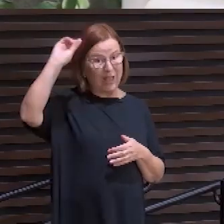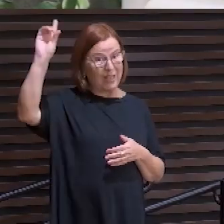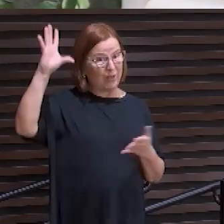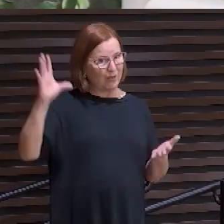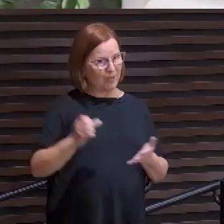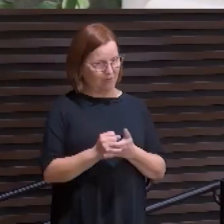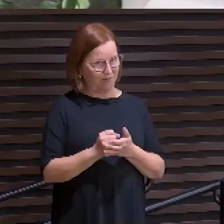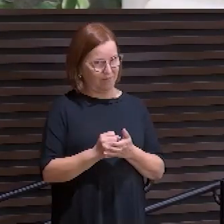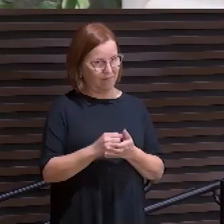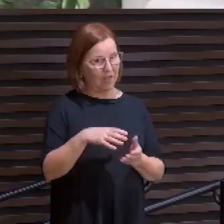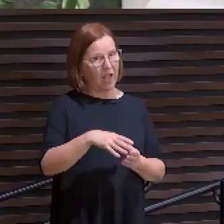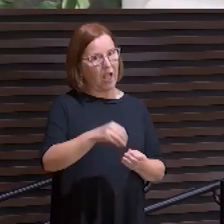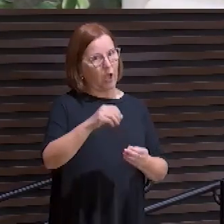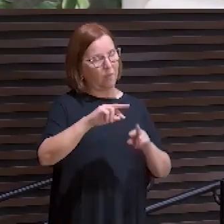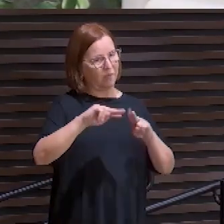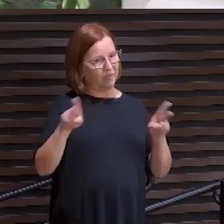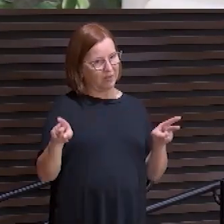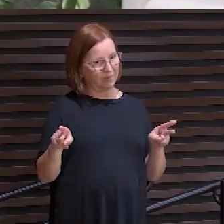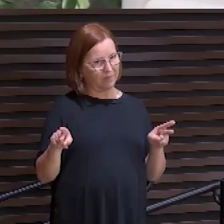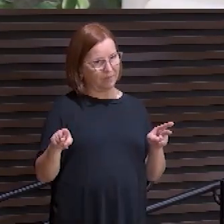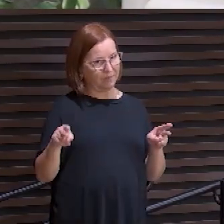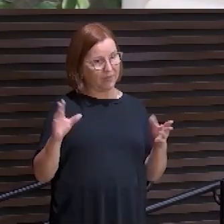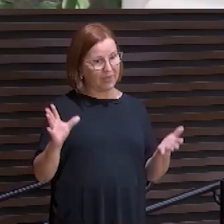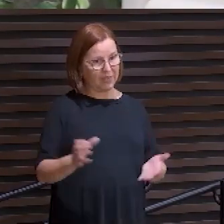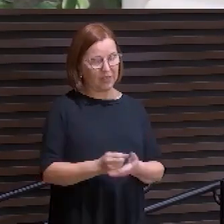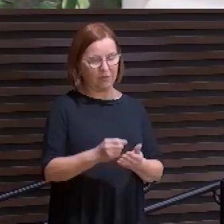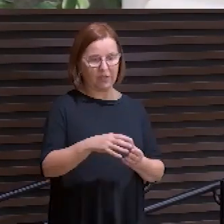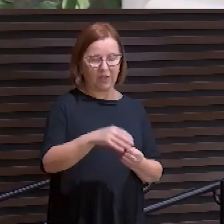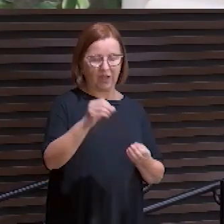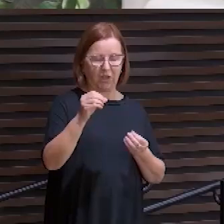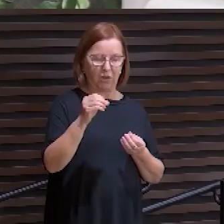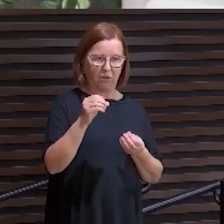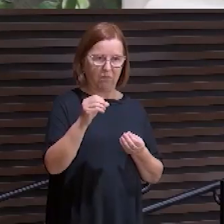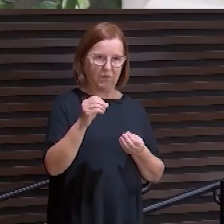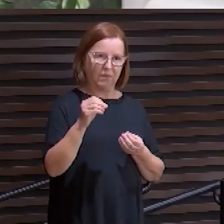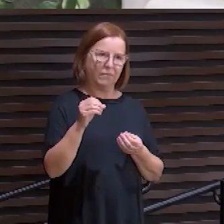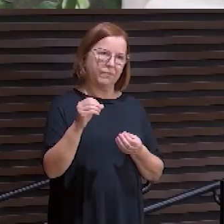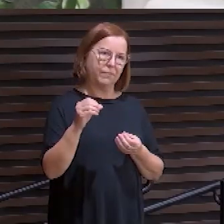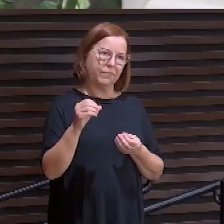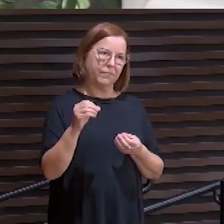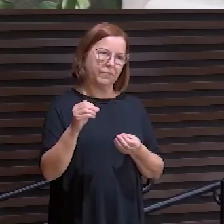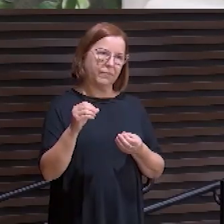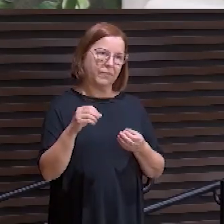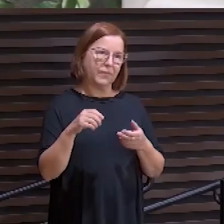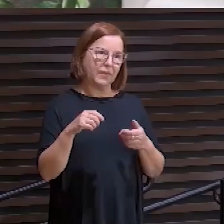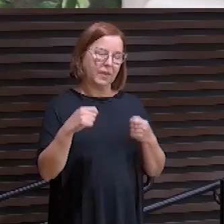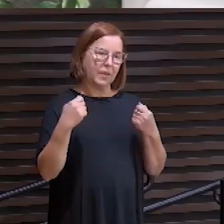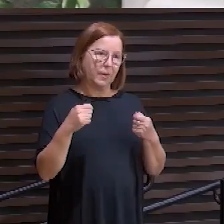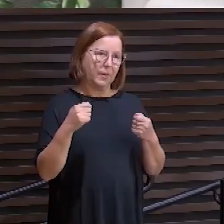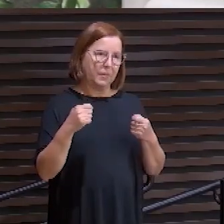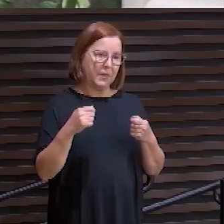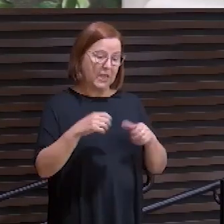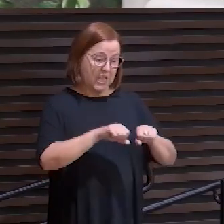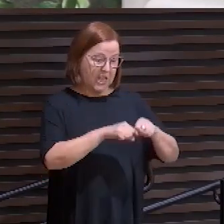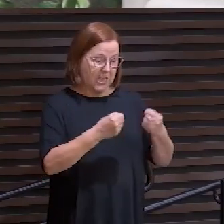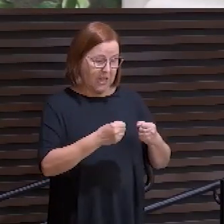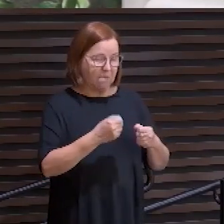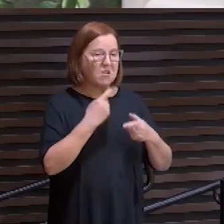coisa. A salvação da alma implica em quebrar a vontade da